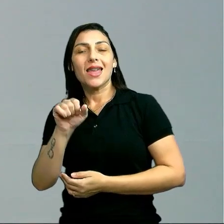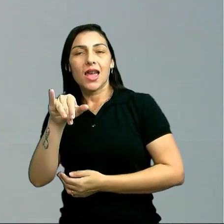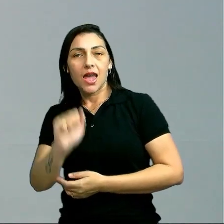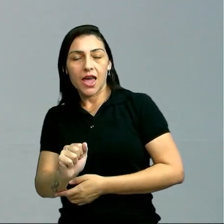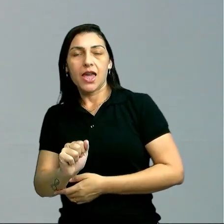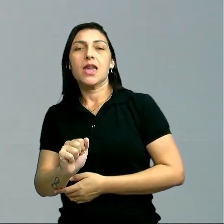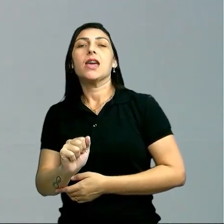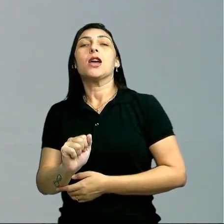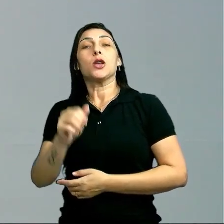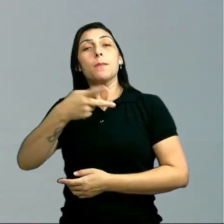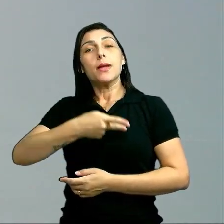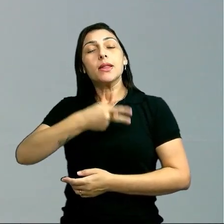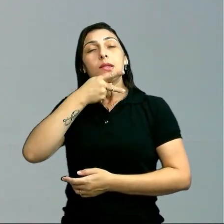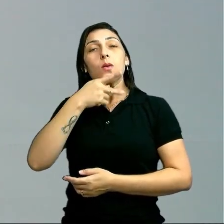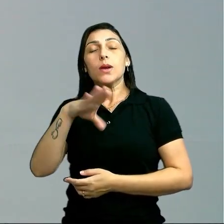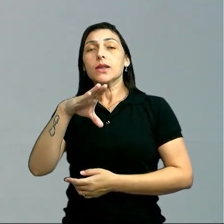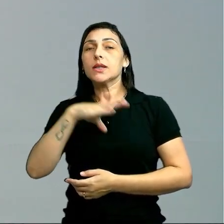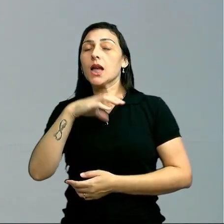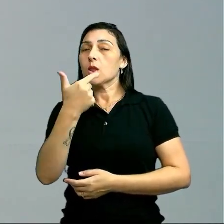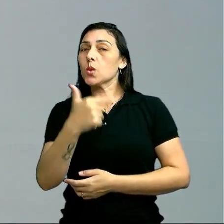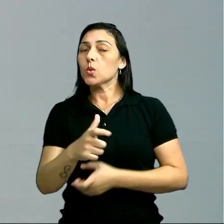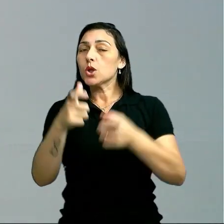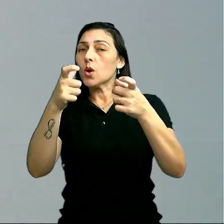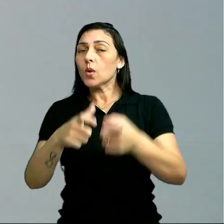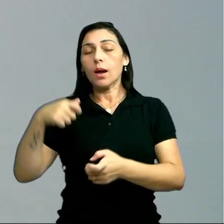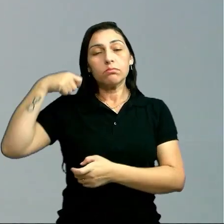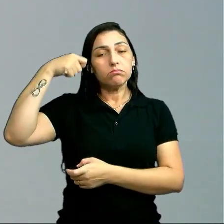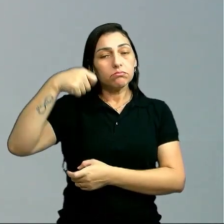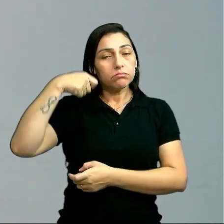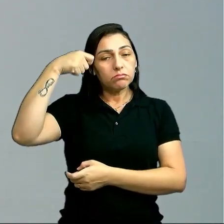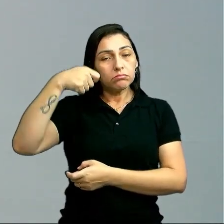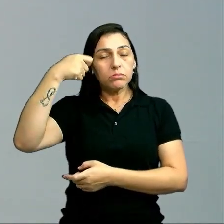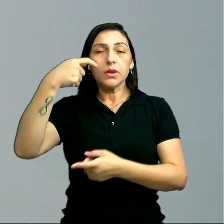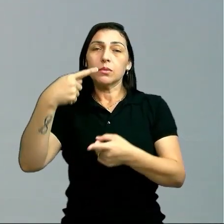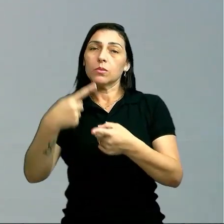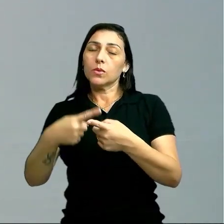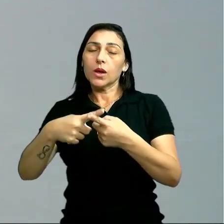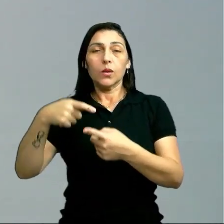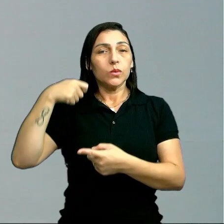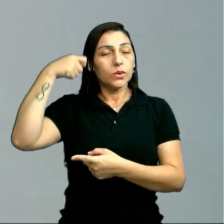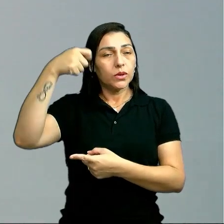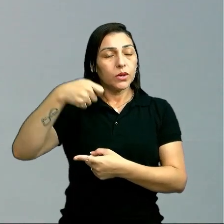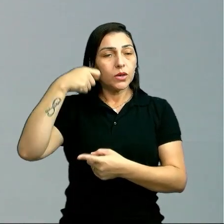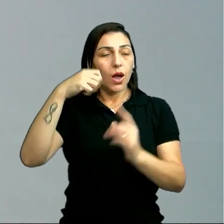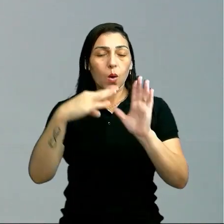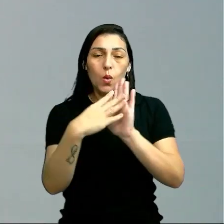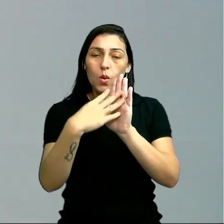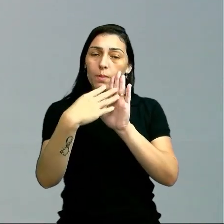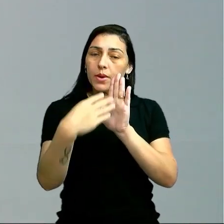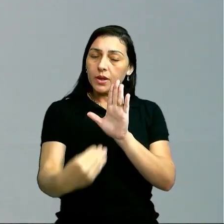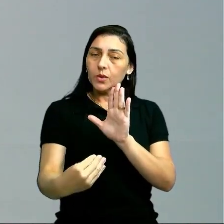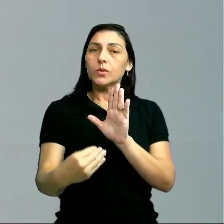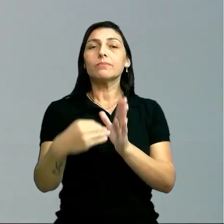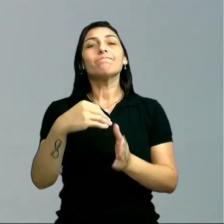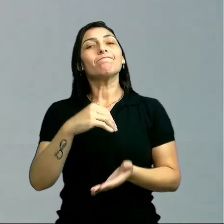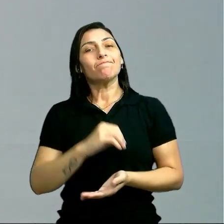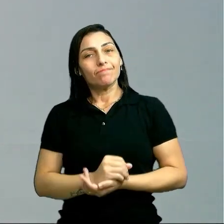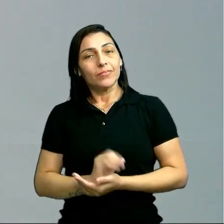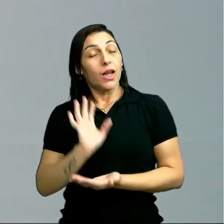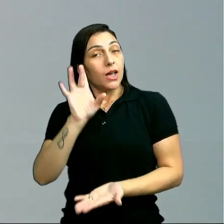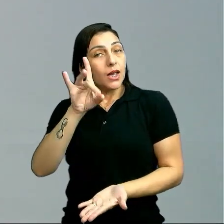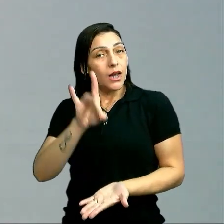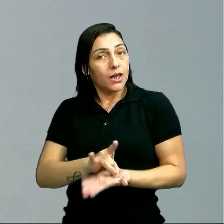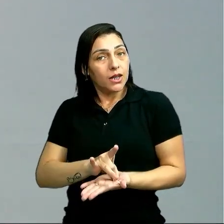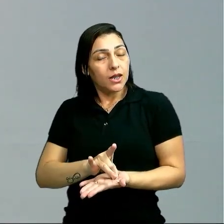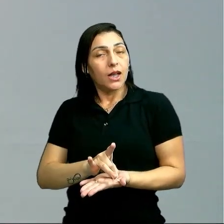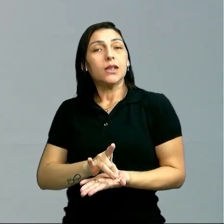cidade perfeita do Platão, não havia lugar para os artistas, porque os artistas são copiadores, são imitadores da